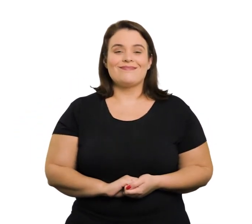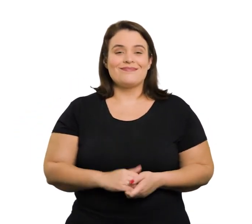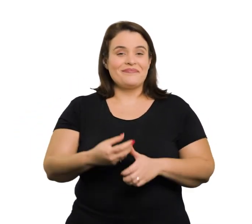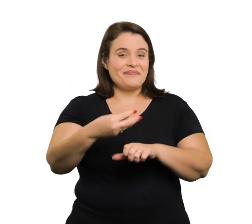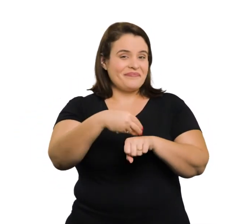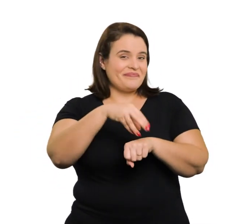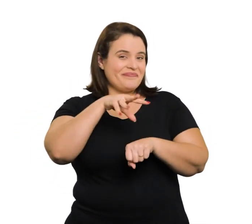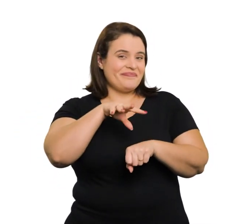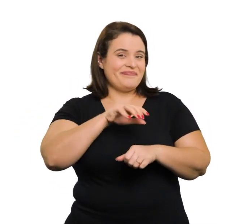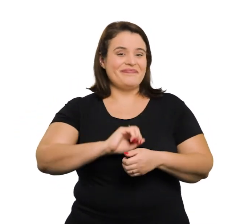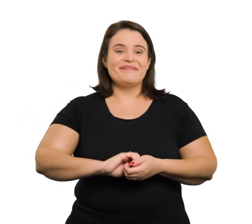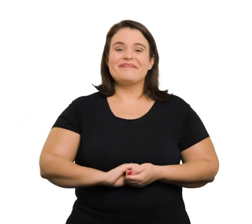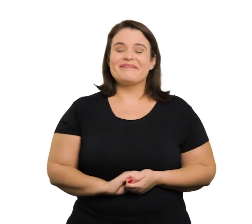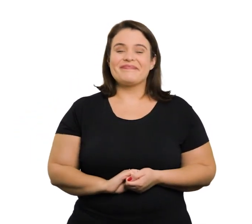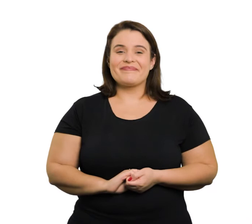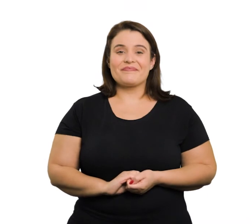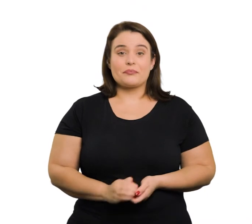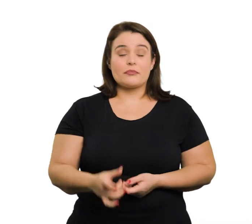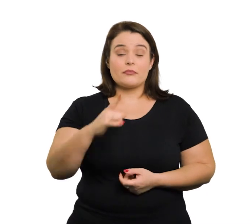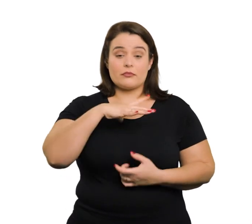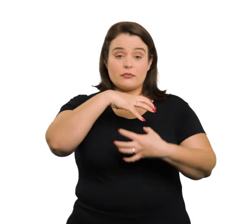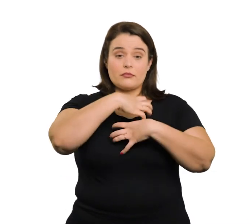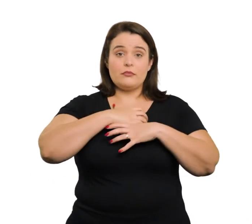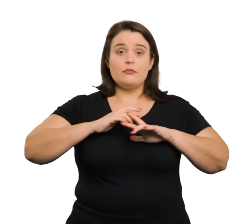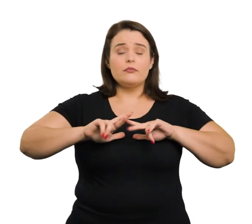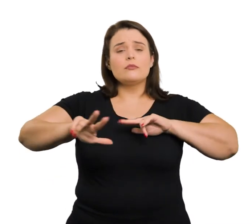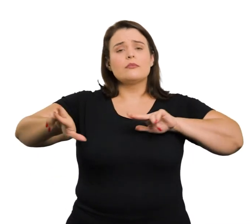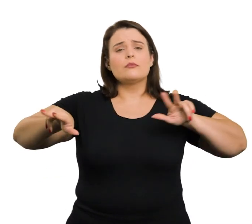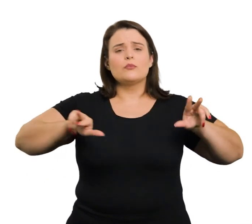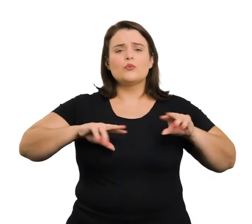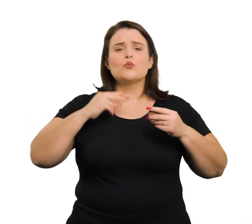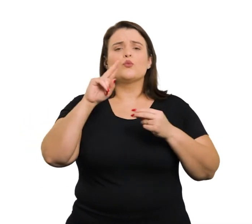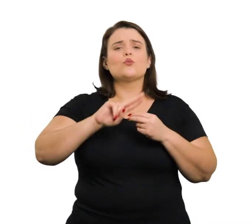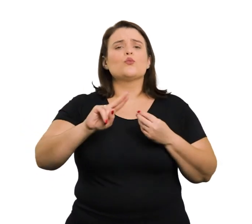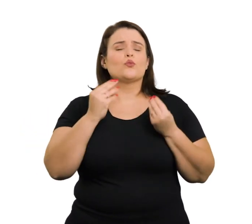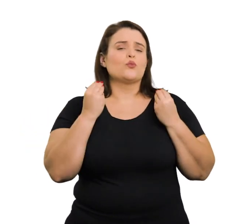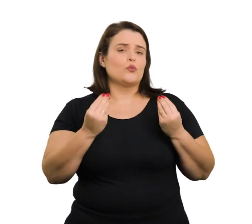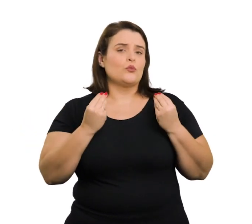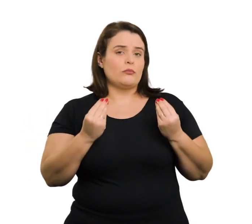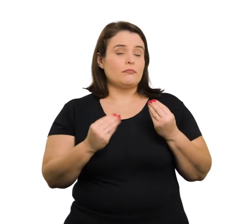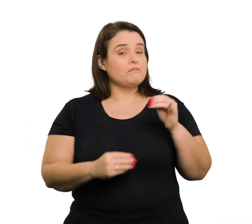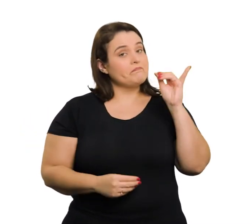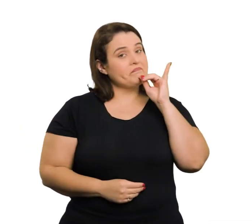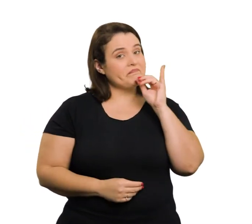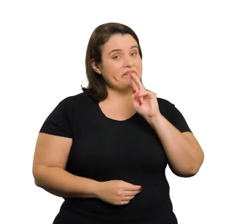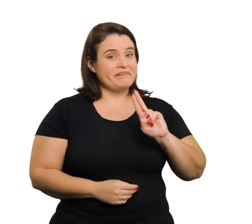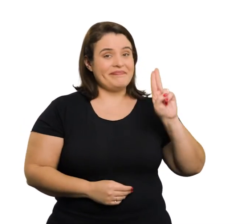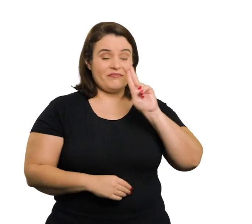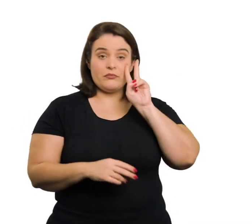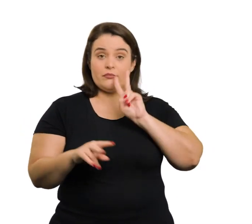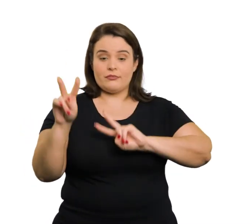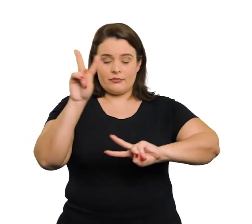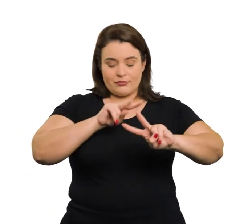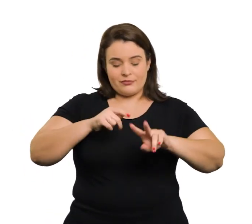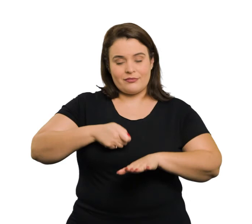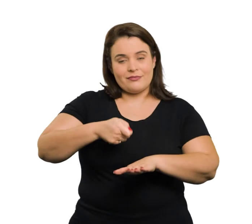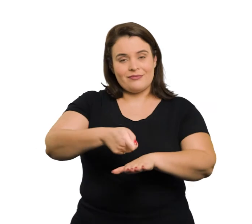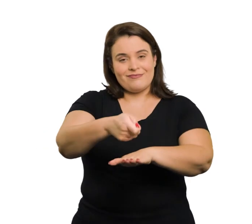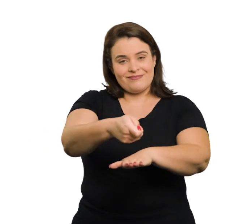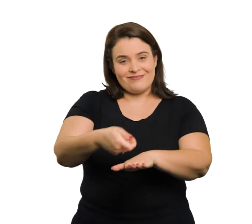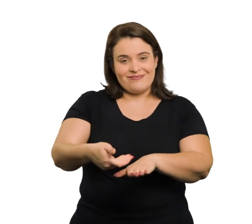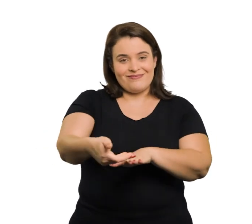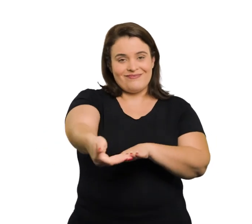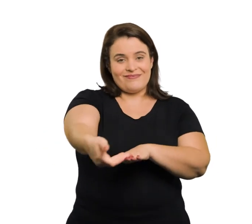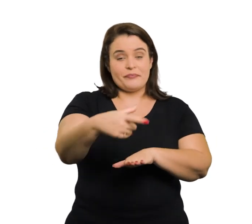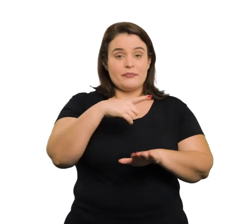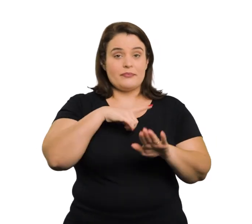para cada caso. Dica: existem diversas formas de aplicação e exemplos de uso